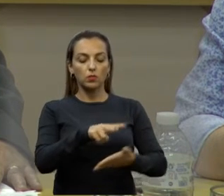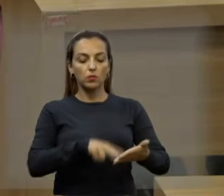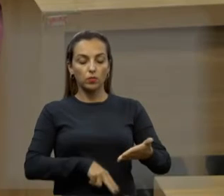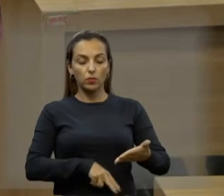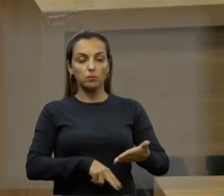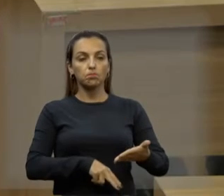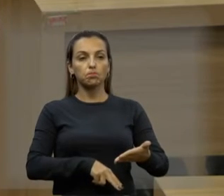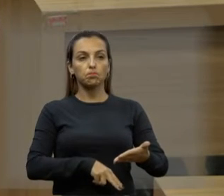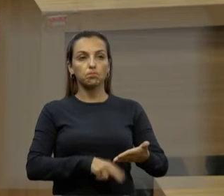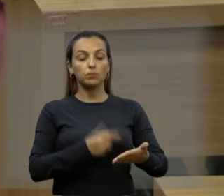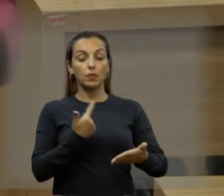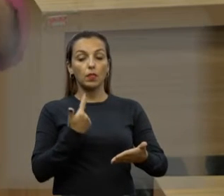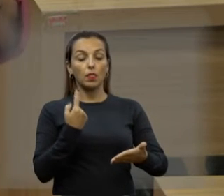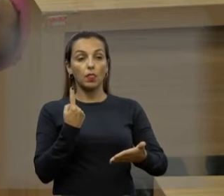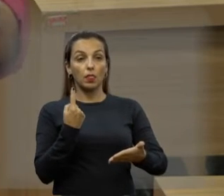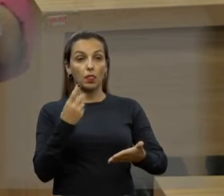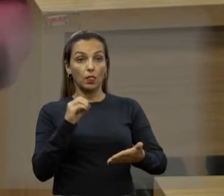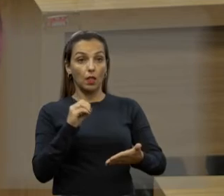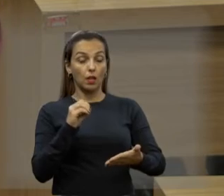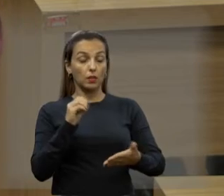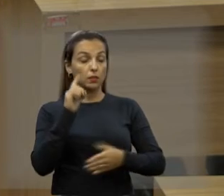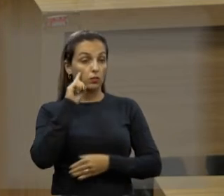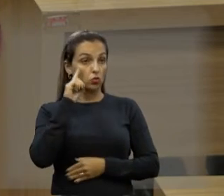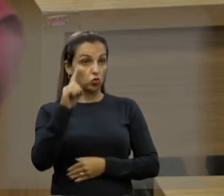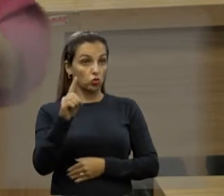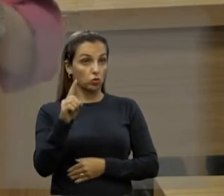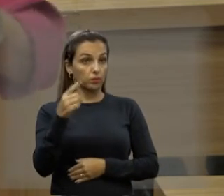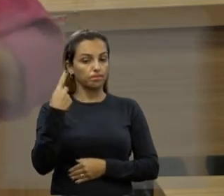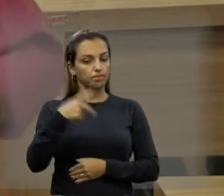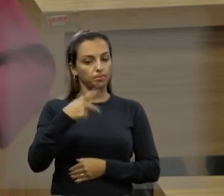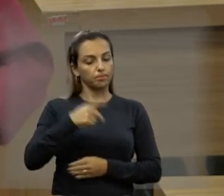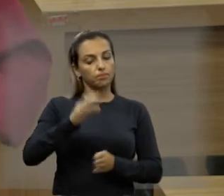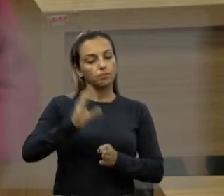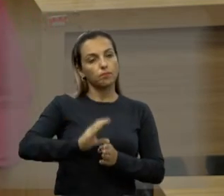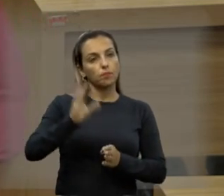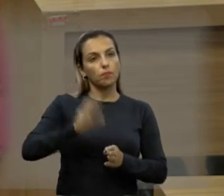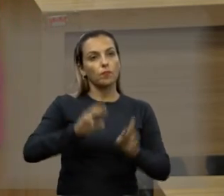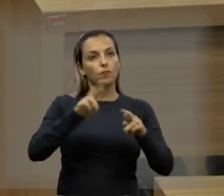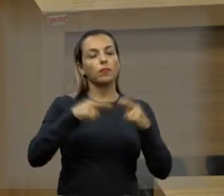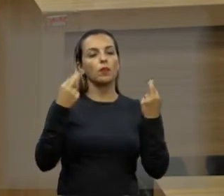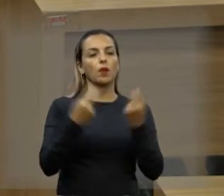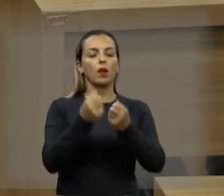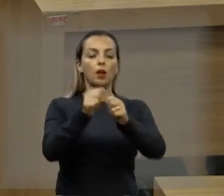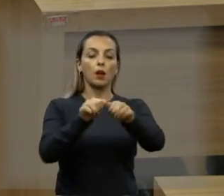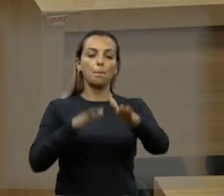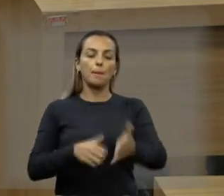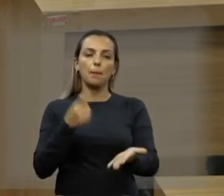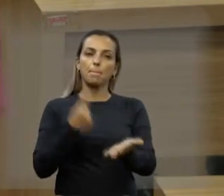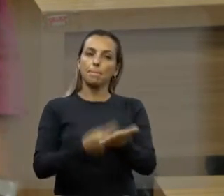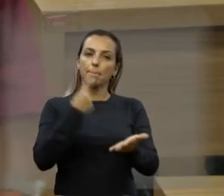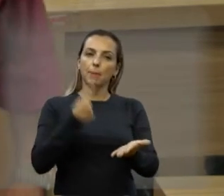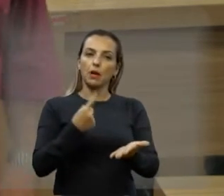que nesses dez dias de vista presente a gente pode essa casa possa tá chamando uma audiência